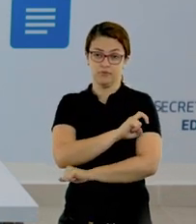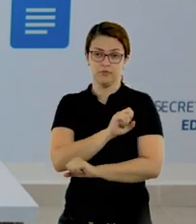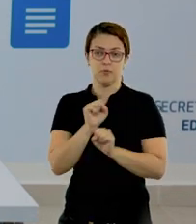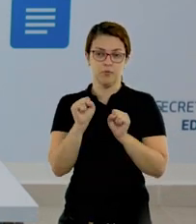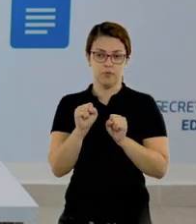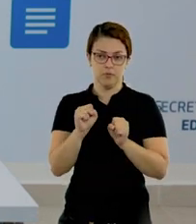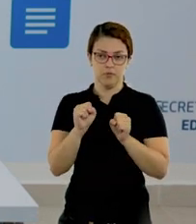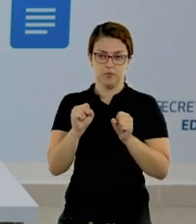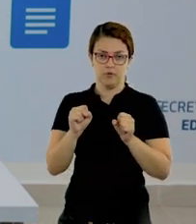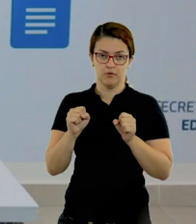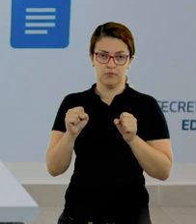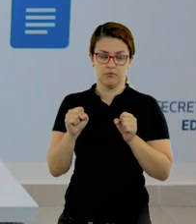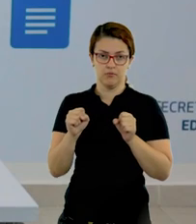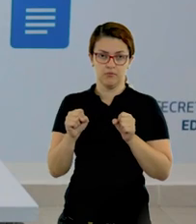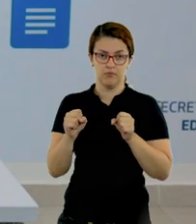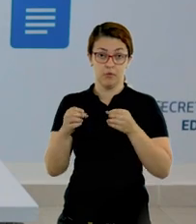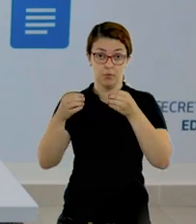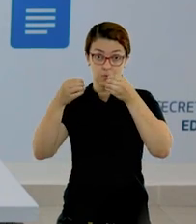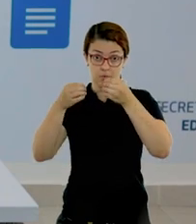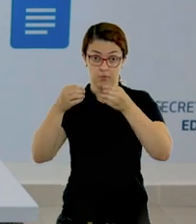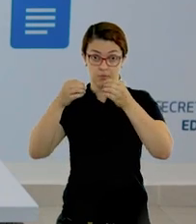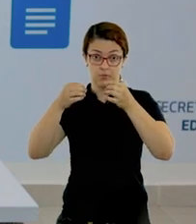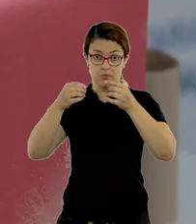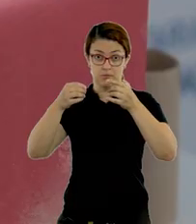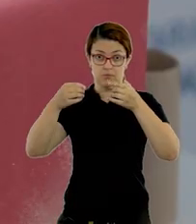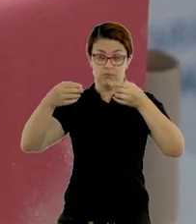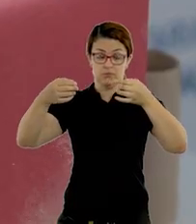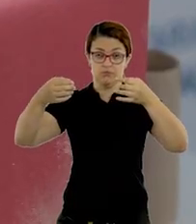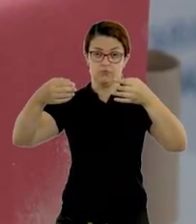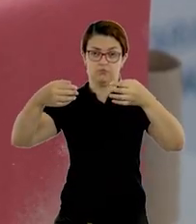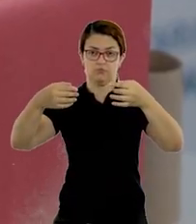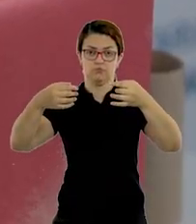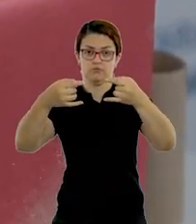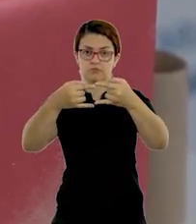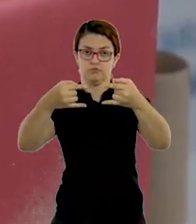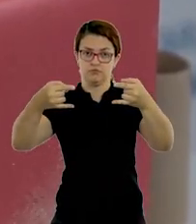o ringue. Você tira o ringue, né, da brincadeira.